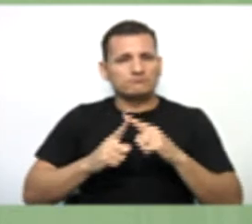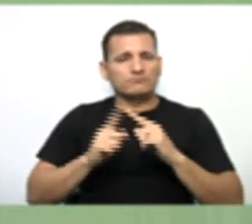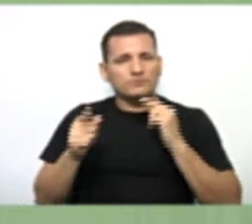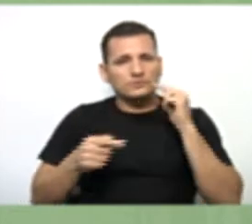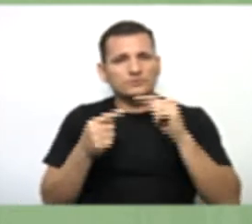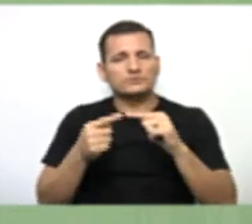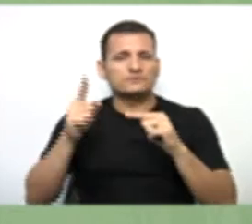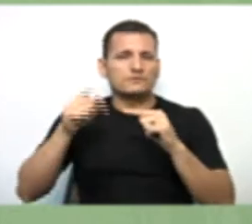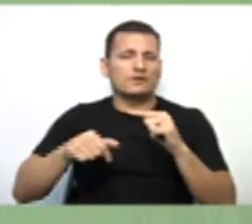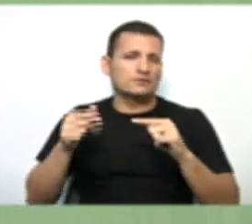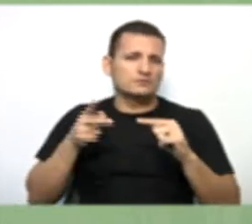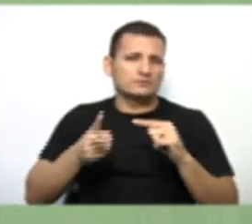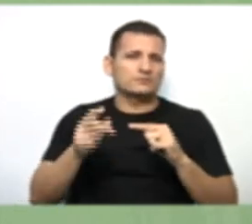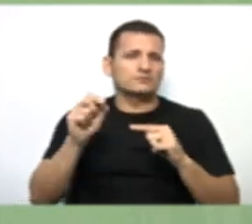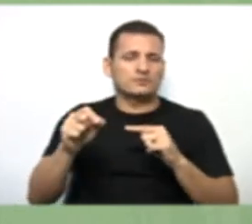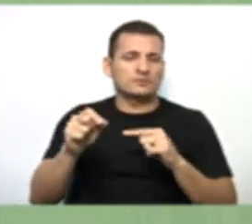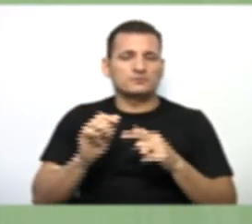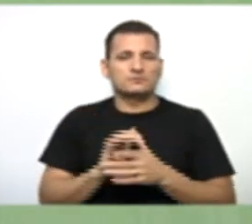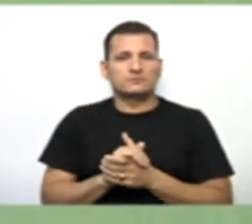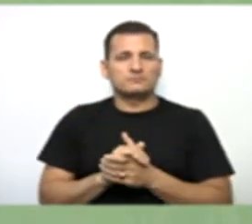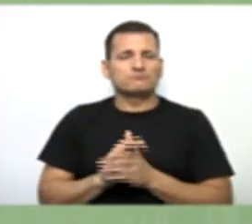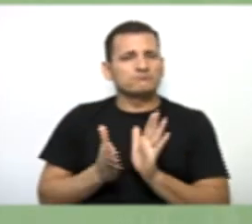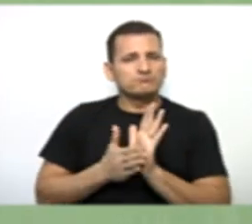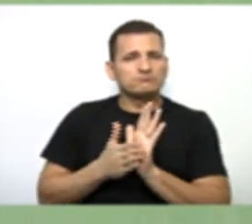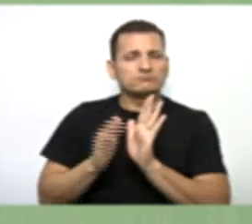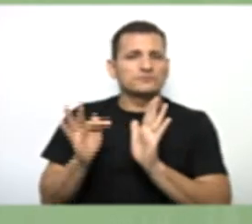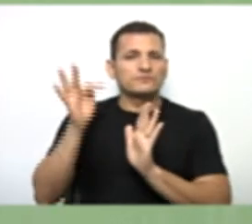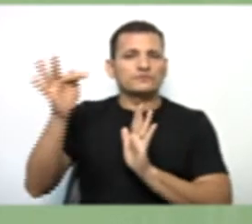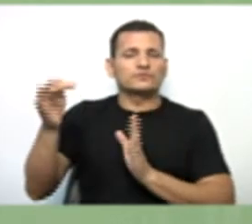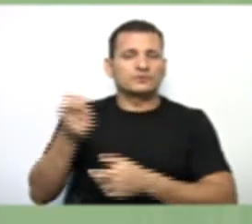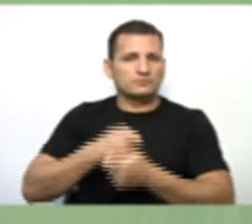intenção é sempre proporcionar futuras